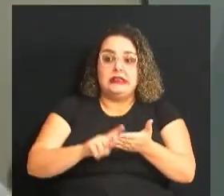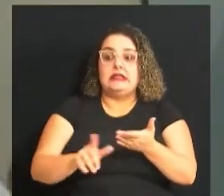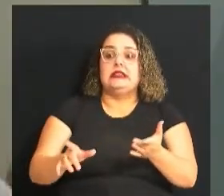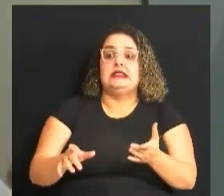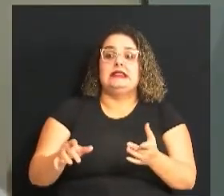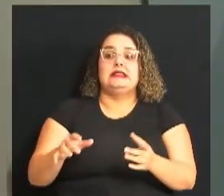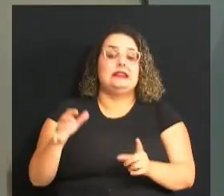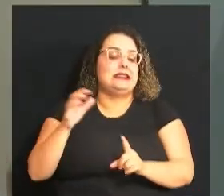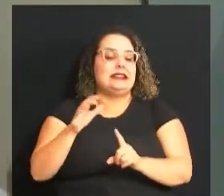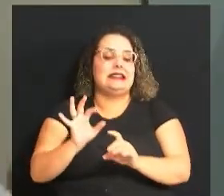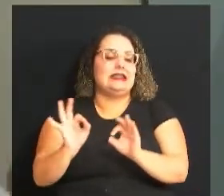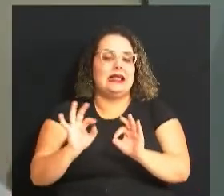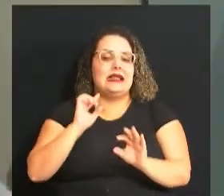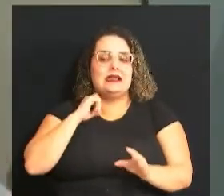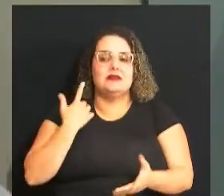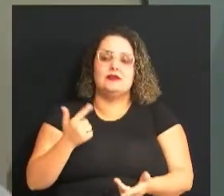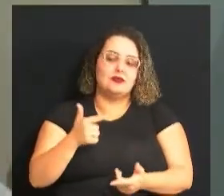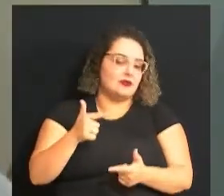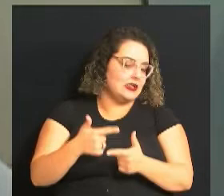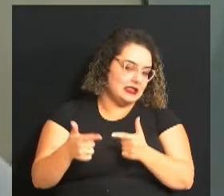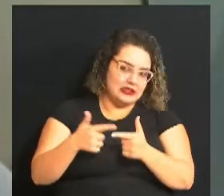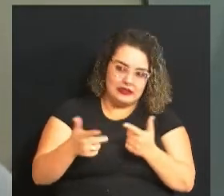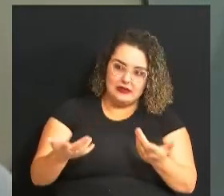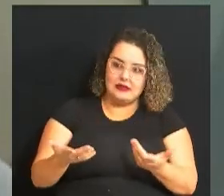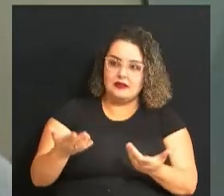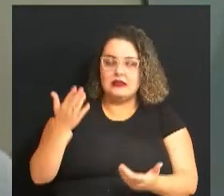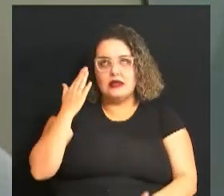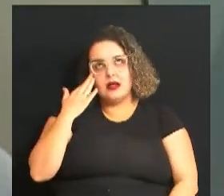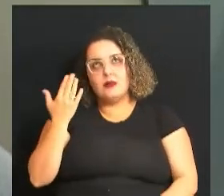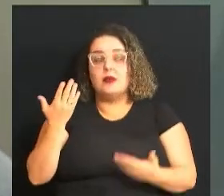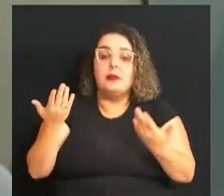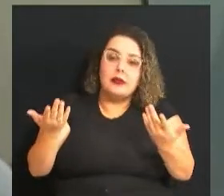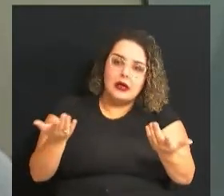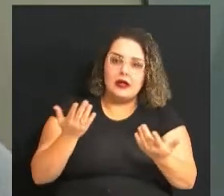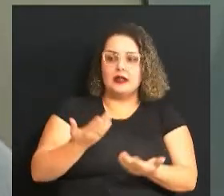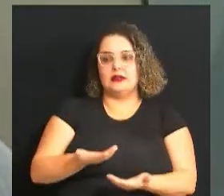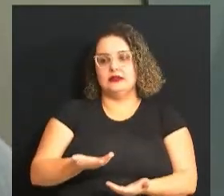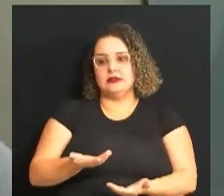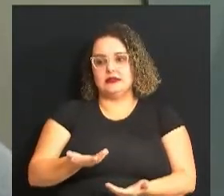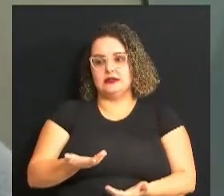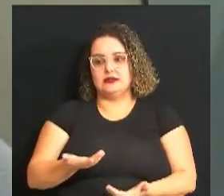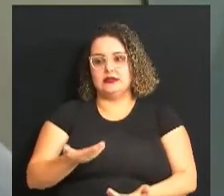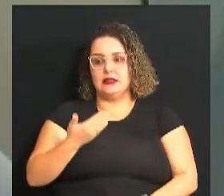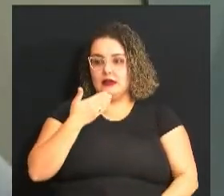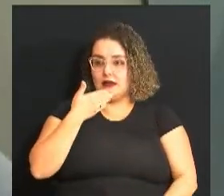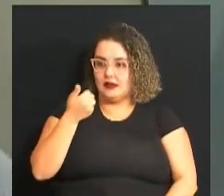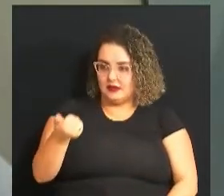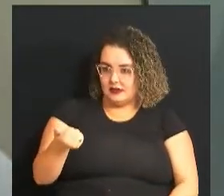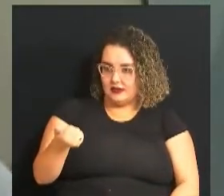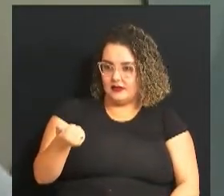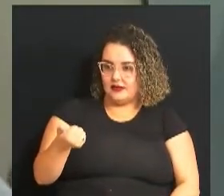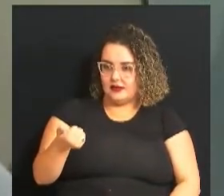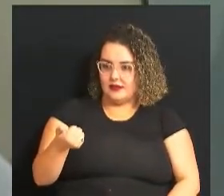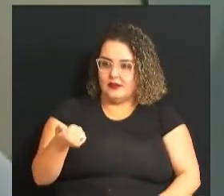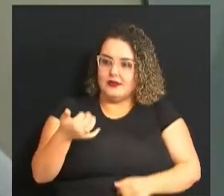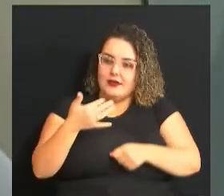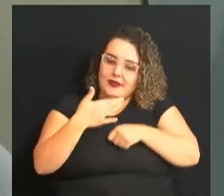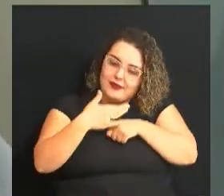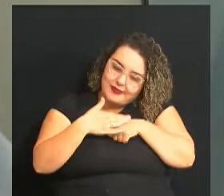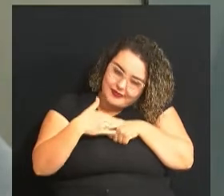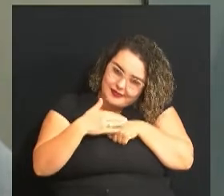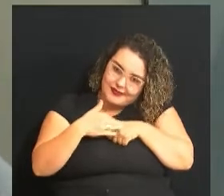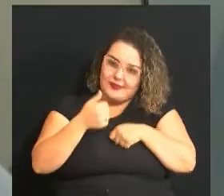contaminação, não vai ter problema nenhum, sabe? Mas vai ser mais aquela melhora do aconchego que foi sua mãe que lhe